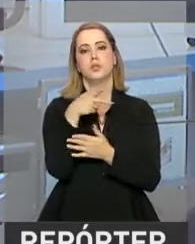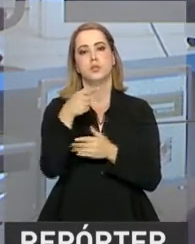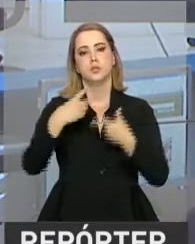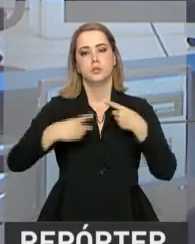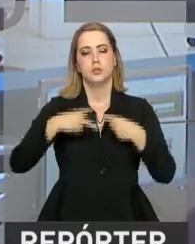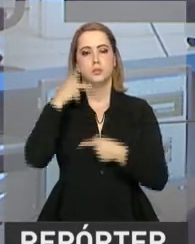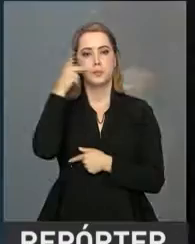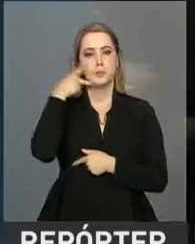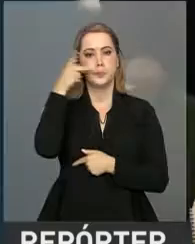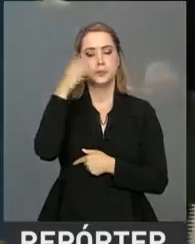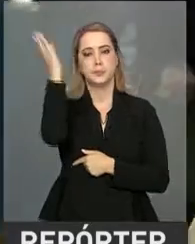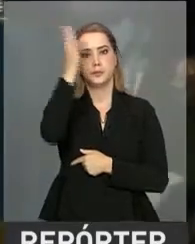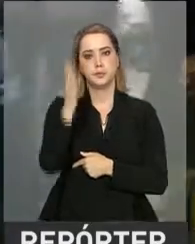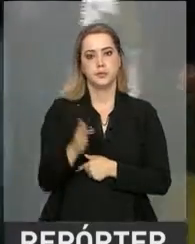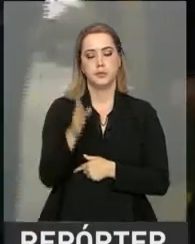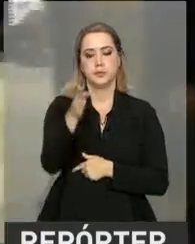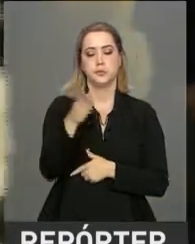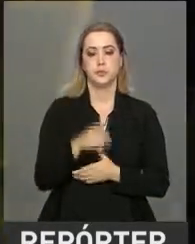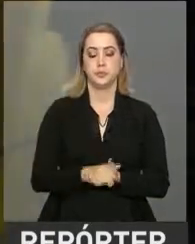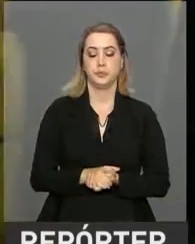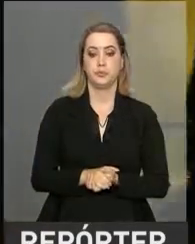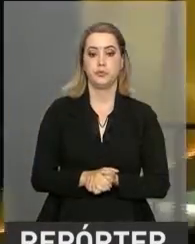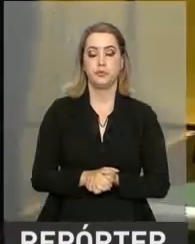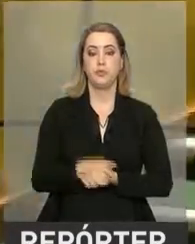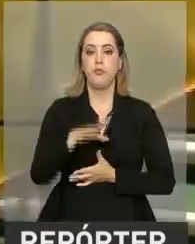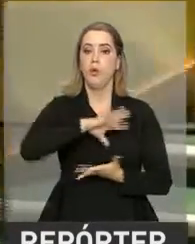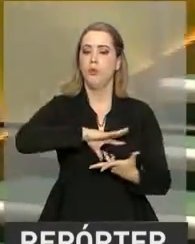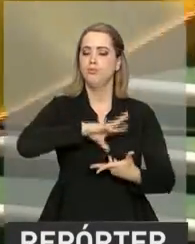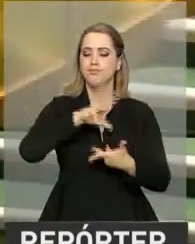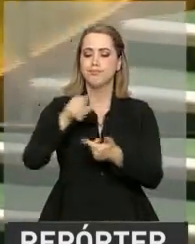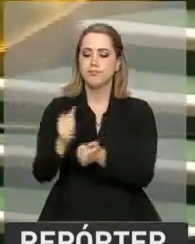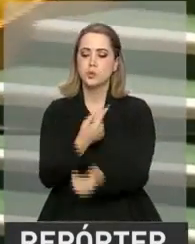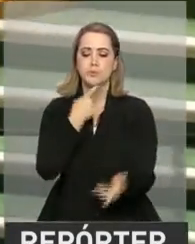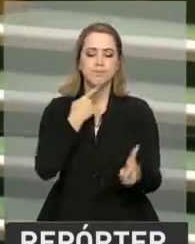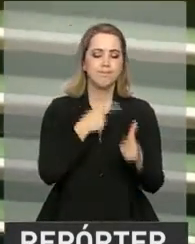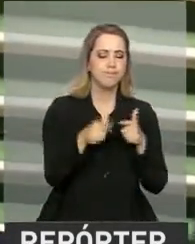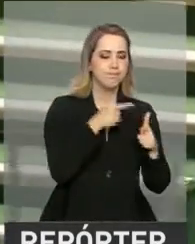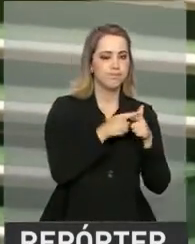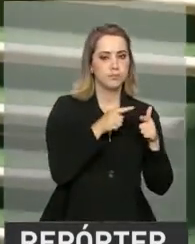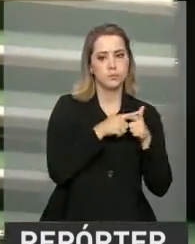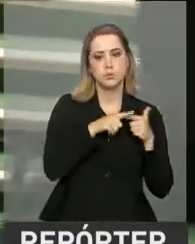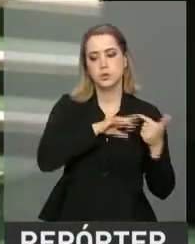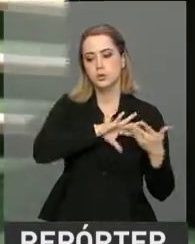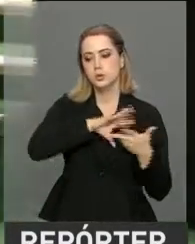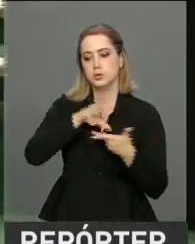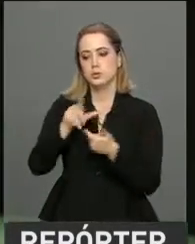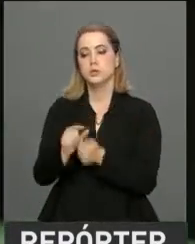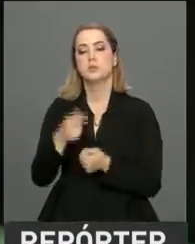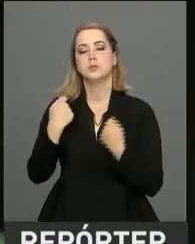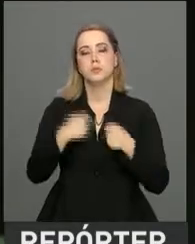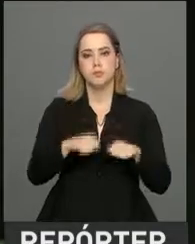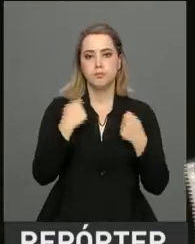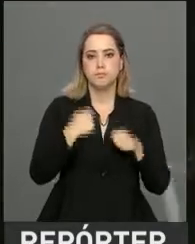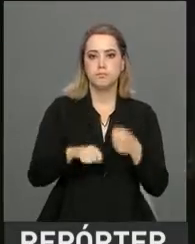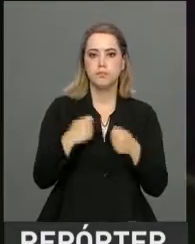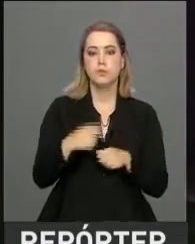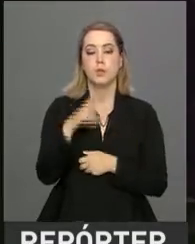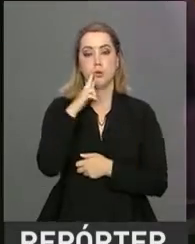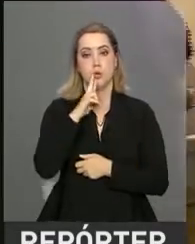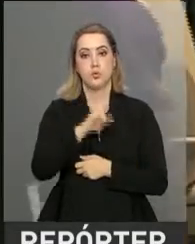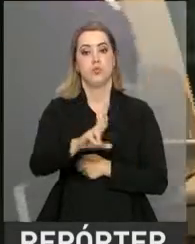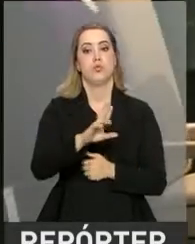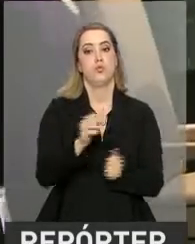política do Brasil. Um mundo com problemas globais e que exige soluções coletivas. Este foi o tom do